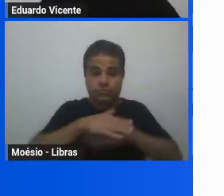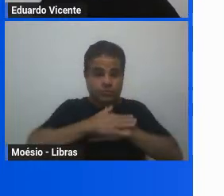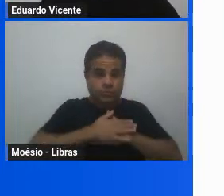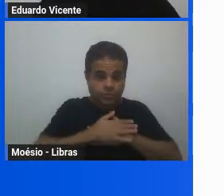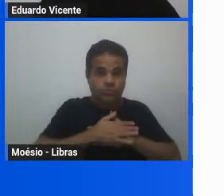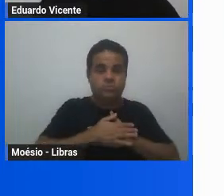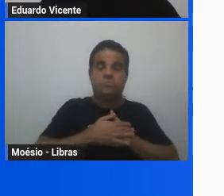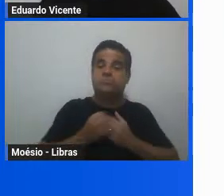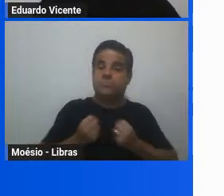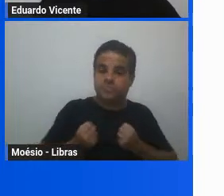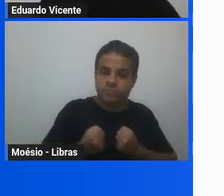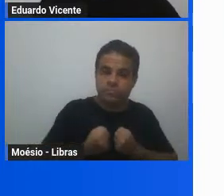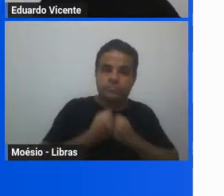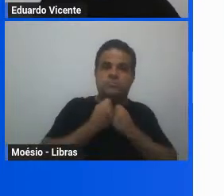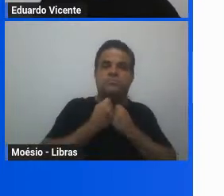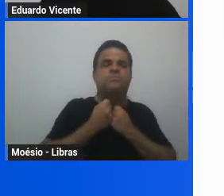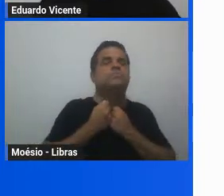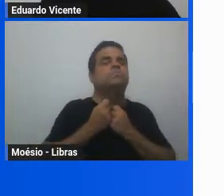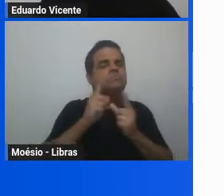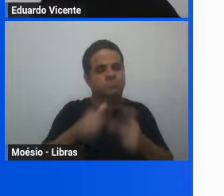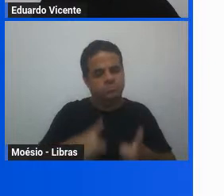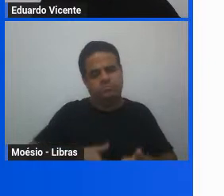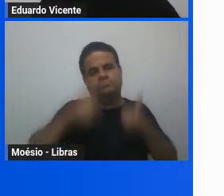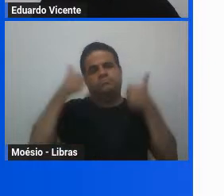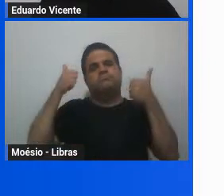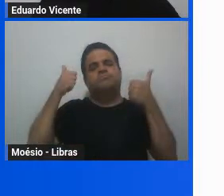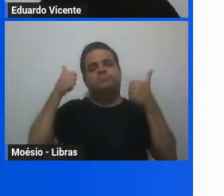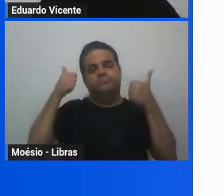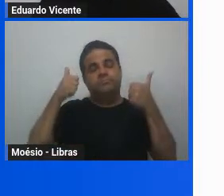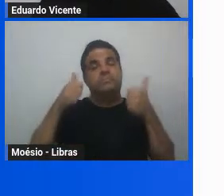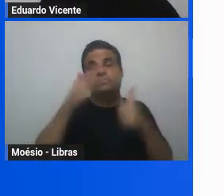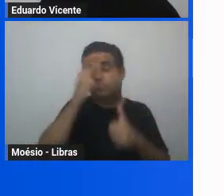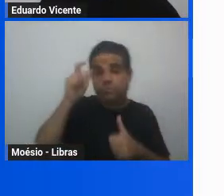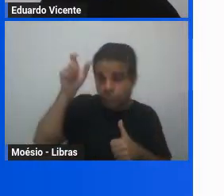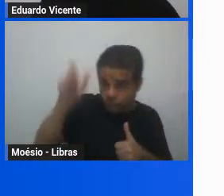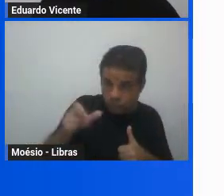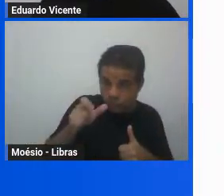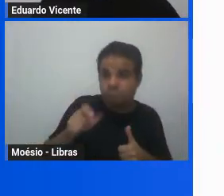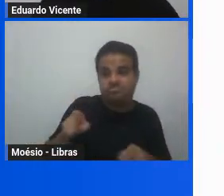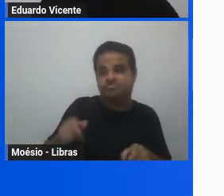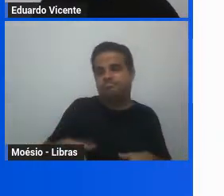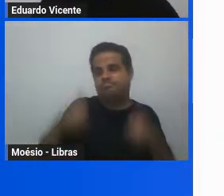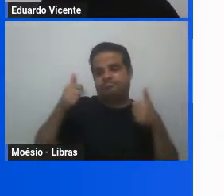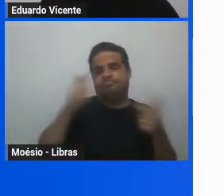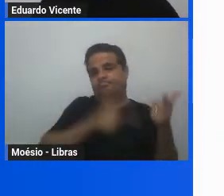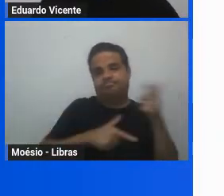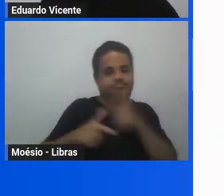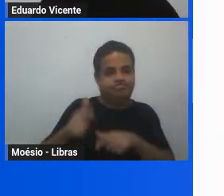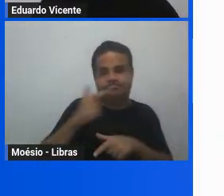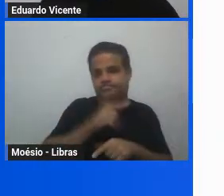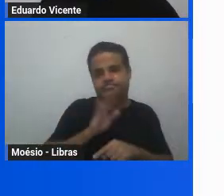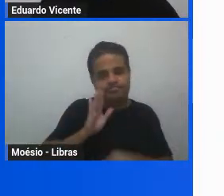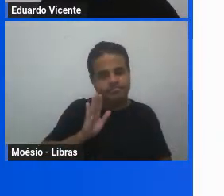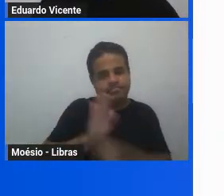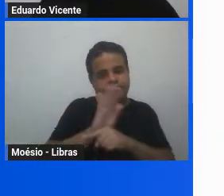compressões vão ser muito melhor. E a vítima vai se beneficiar muito mais.